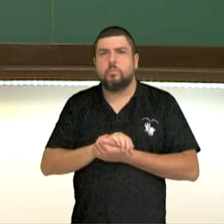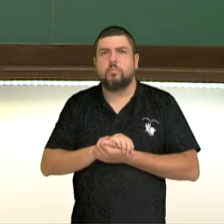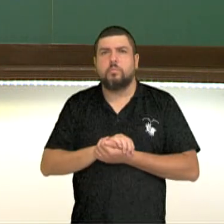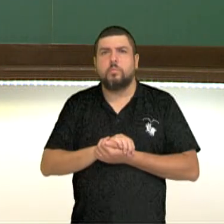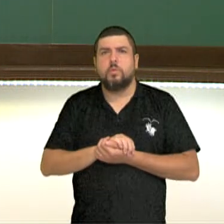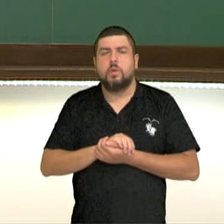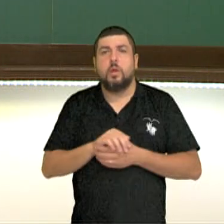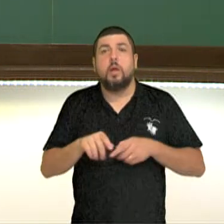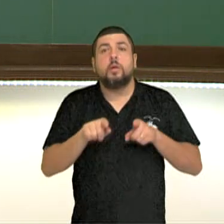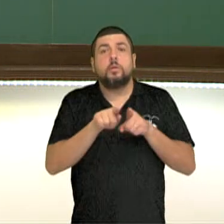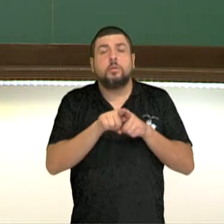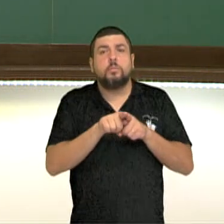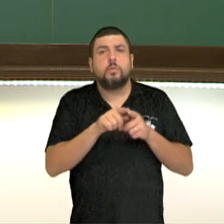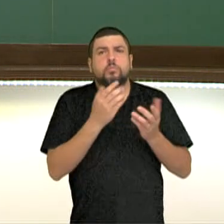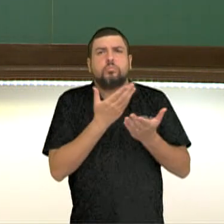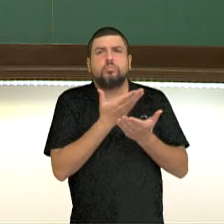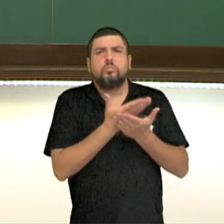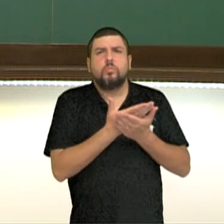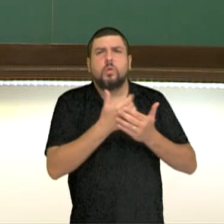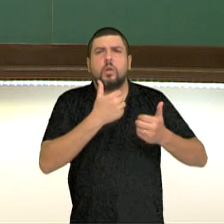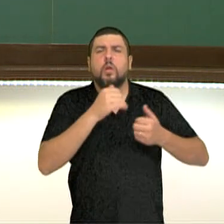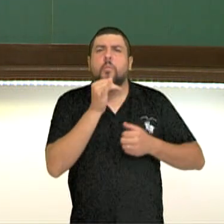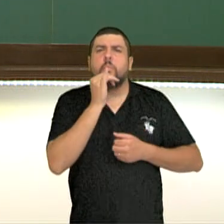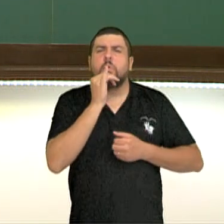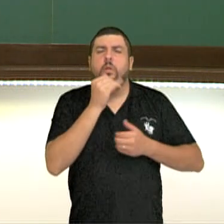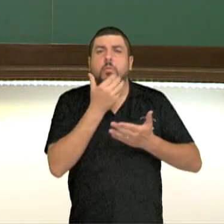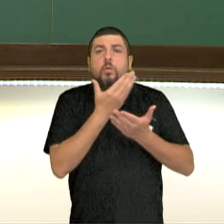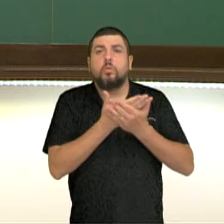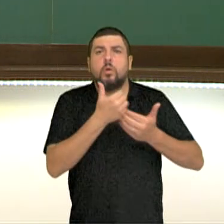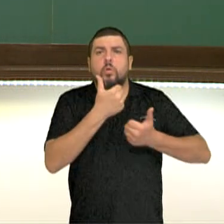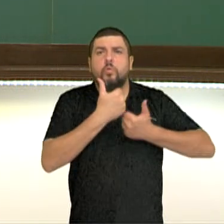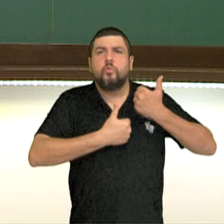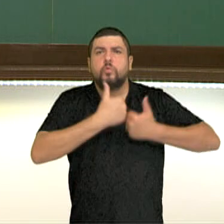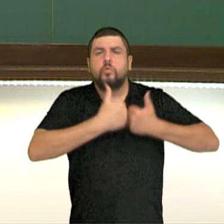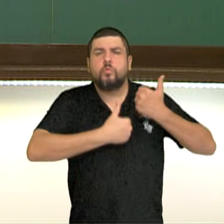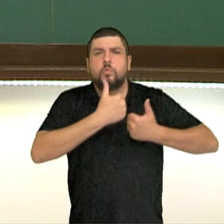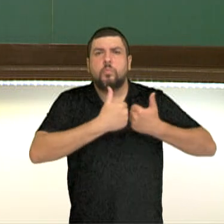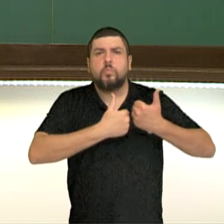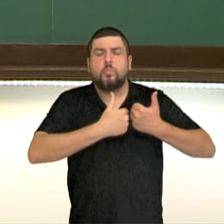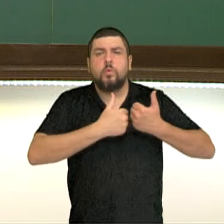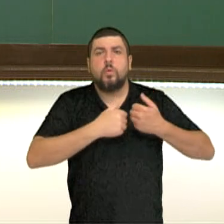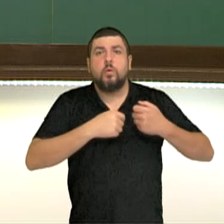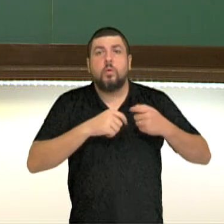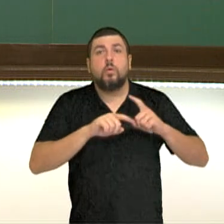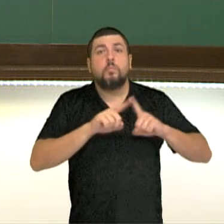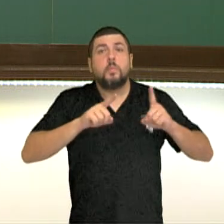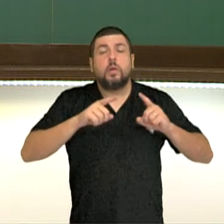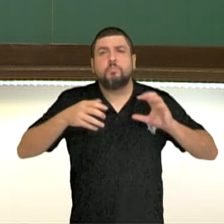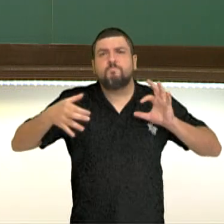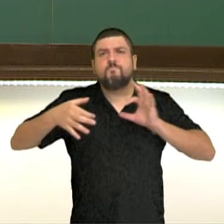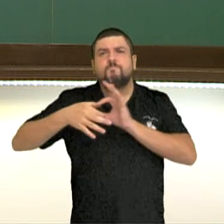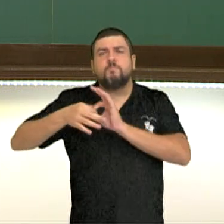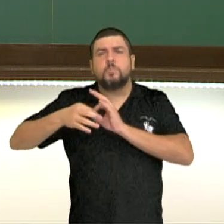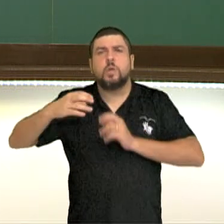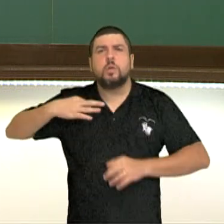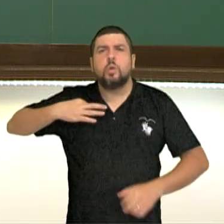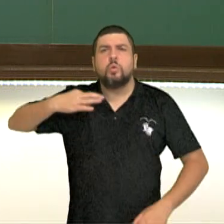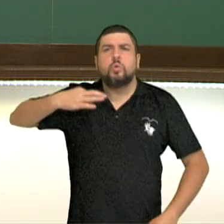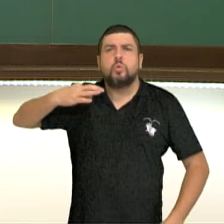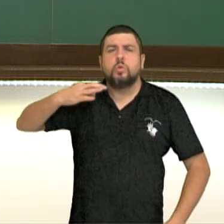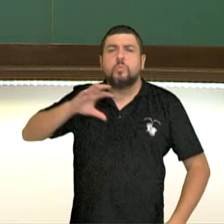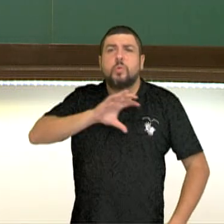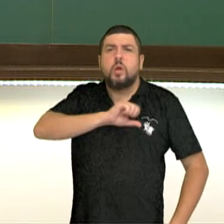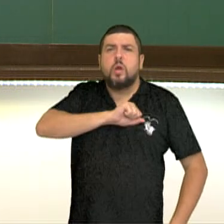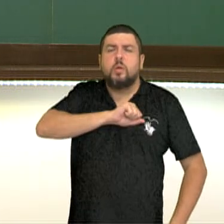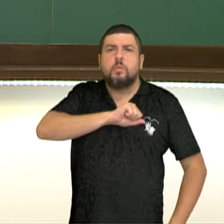paixões clubísticas é mais complicado. Mesmo que haja paixões, você tem que se afastar do seu objeto e vê-lo como coisa para você